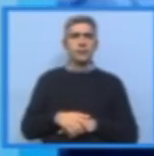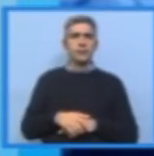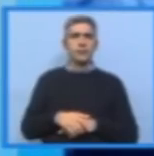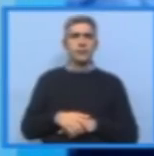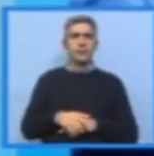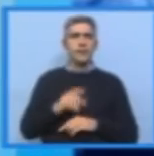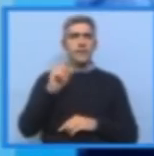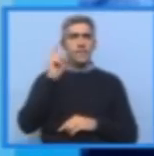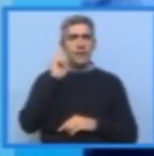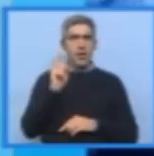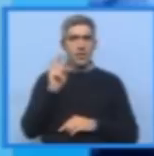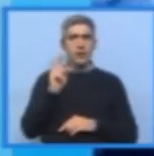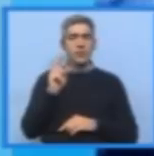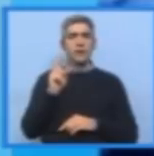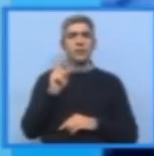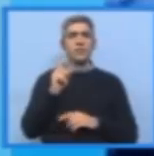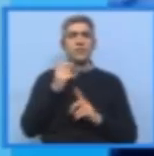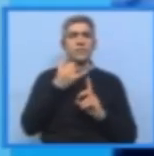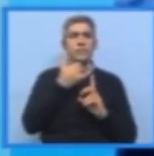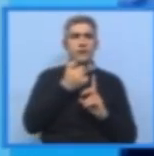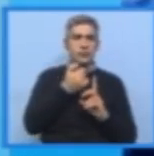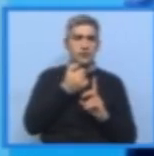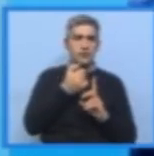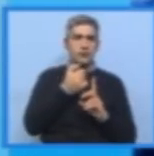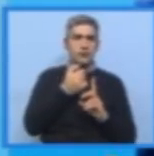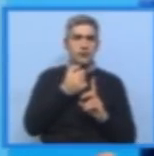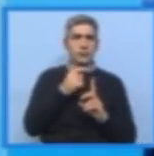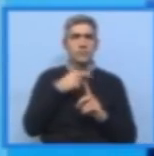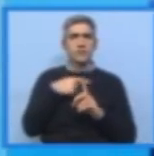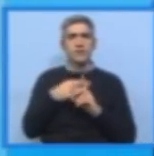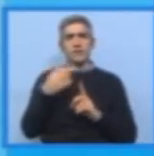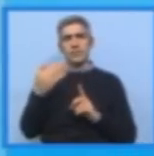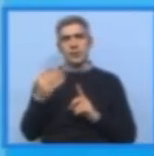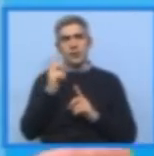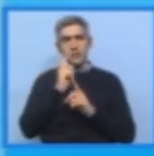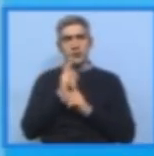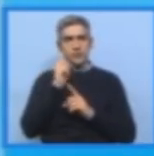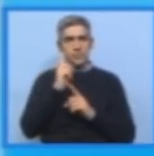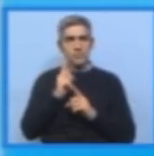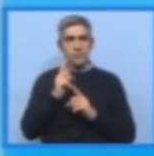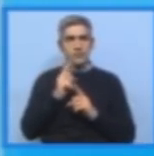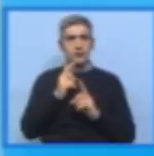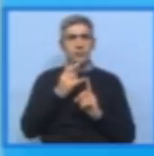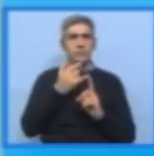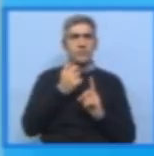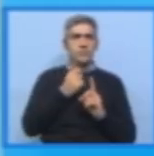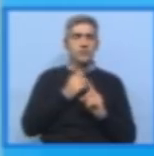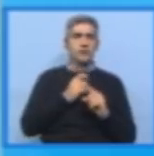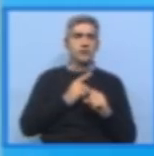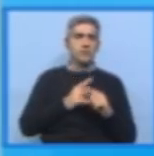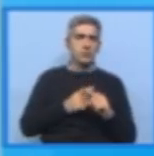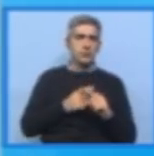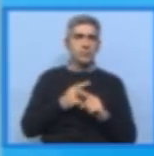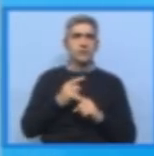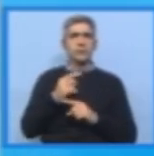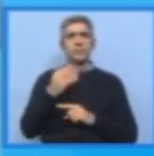datas tanto 25 e 7 é a mesma data, segundo 25 o calendário gregoriano,